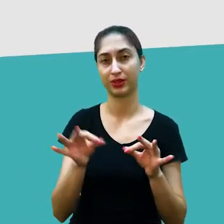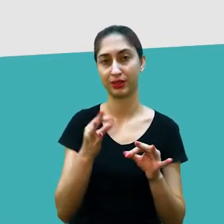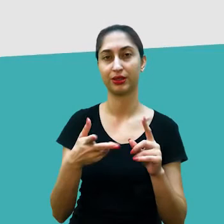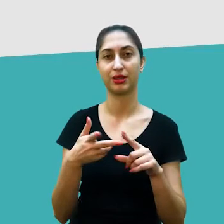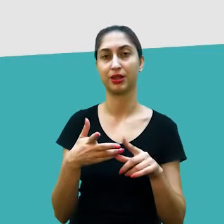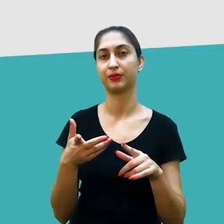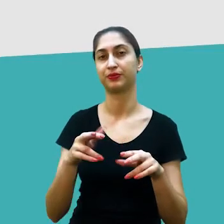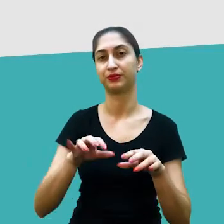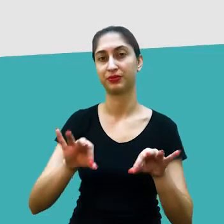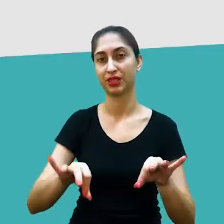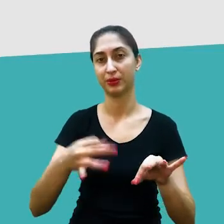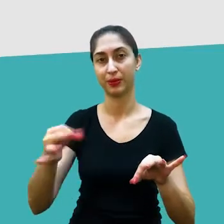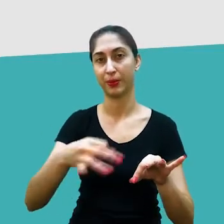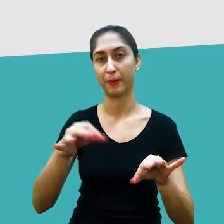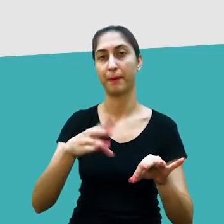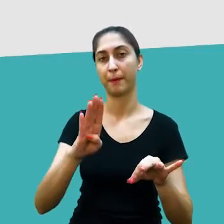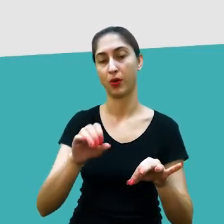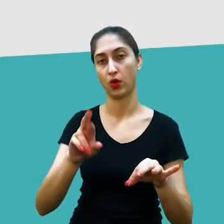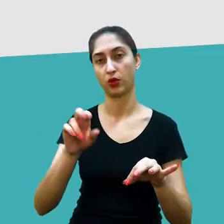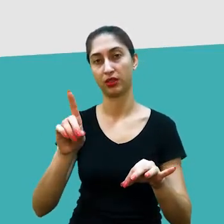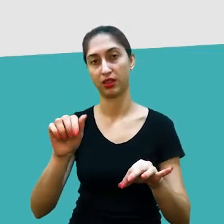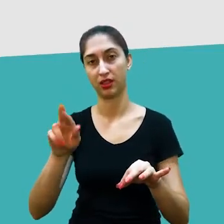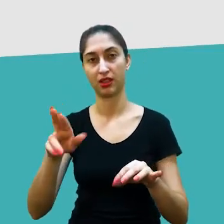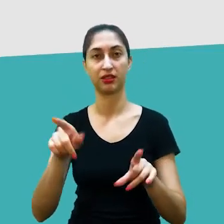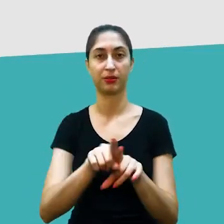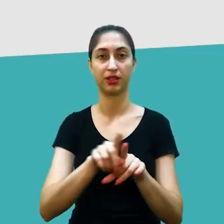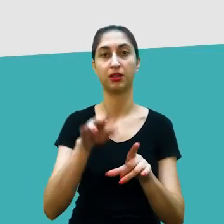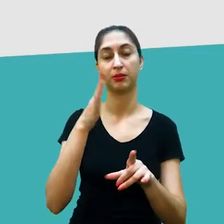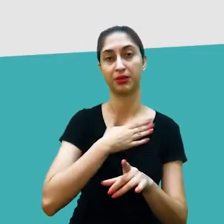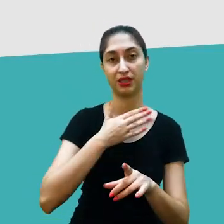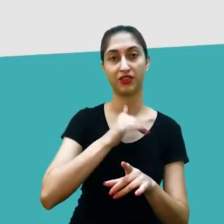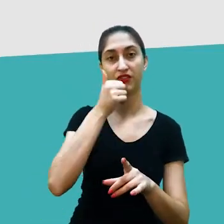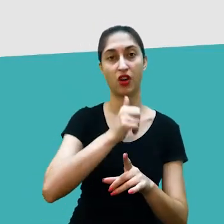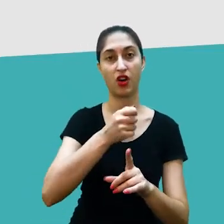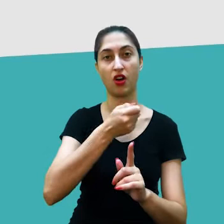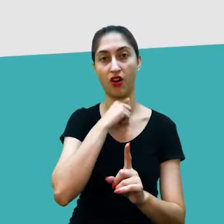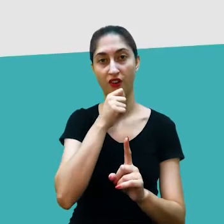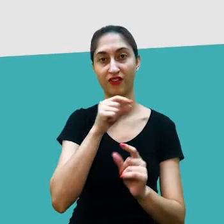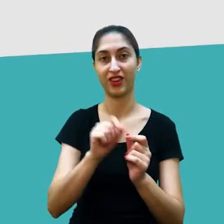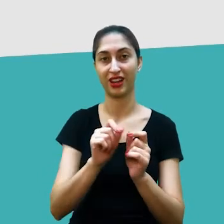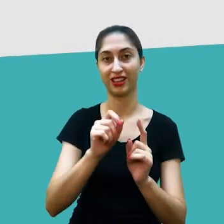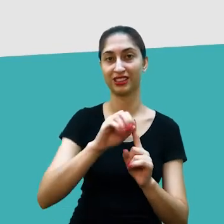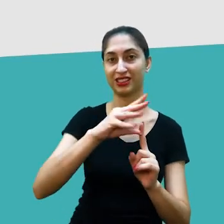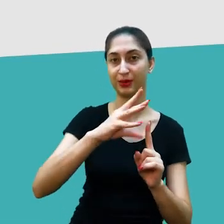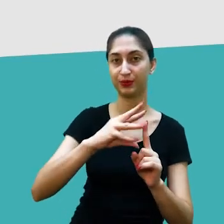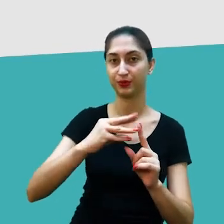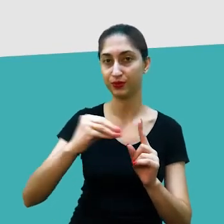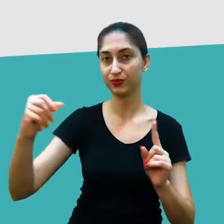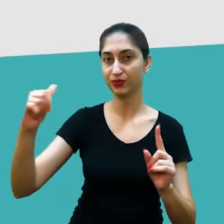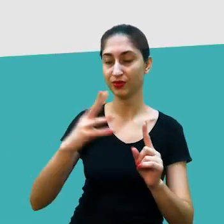também fiava o algodão, né, na roca, tecia, meu avô curtia o couro,